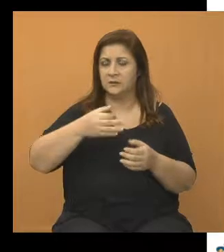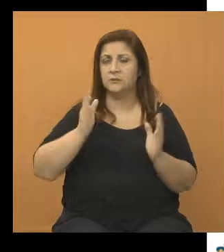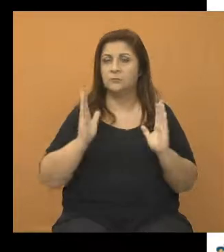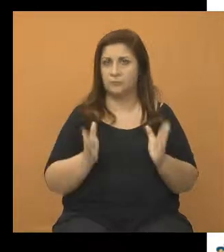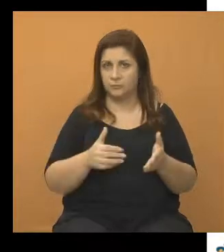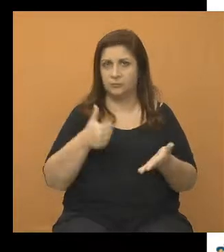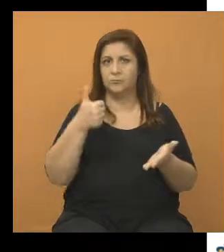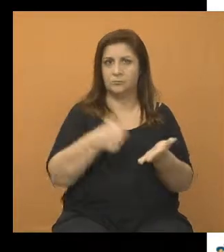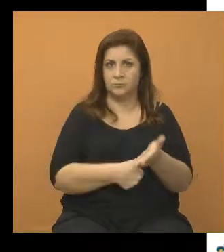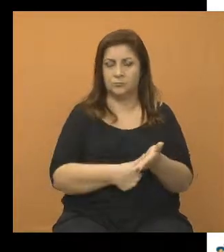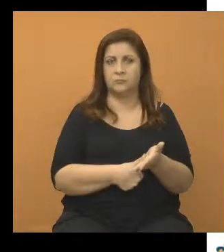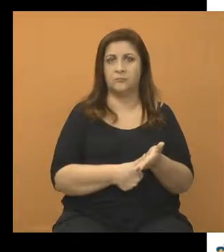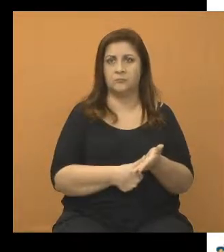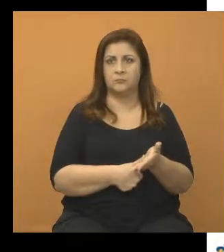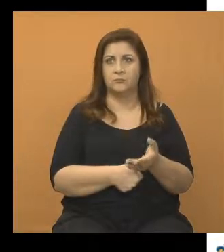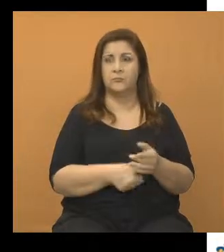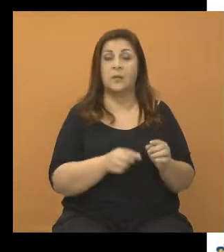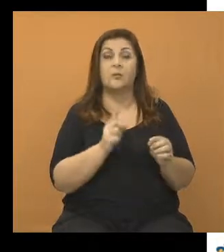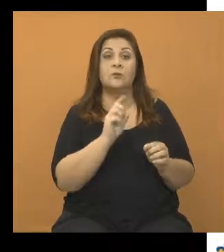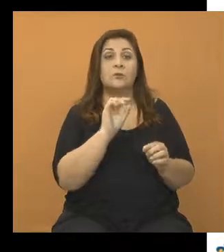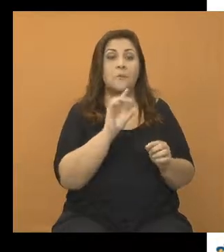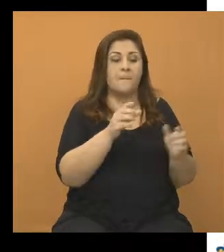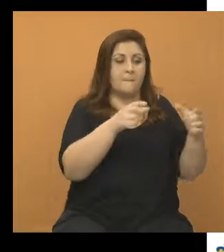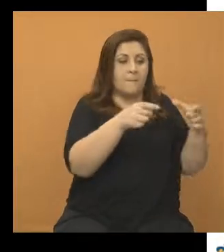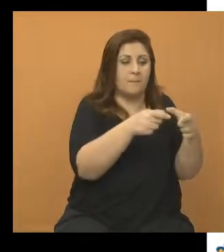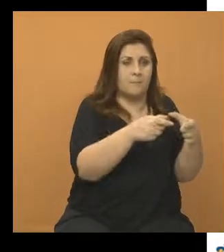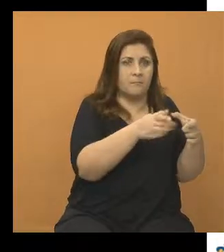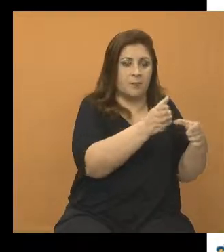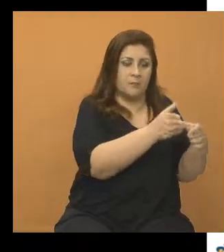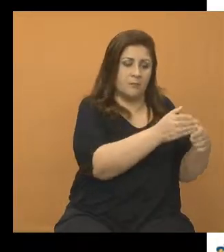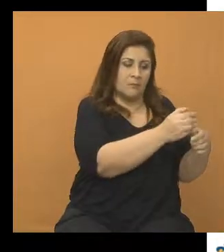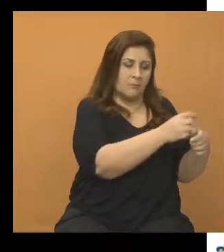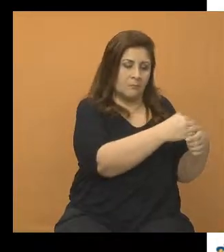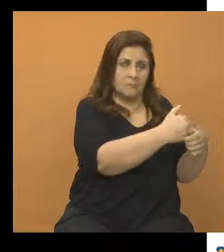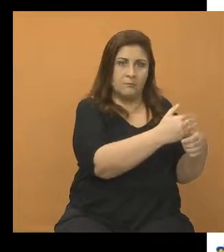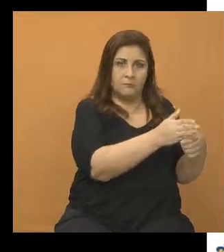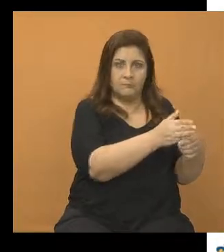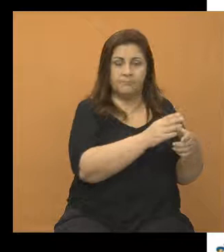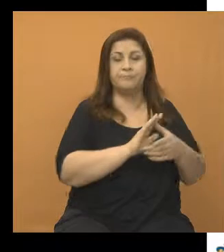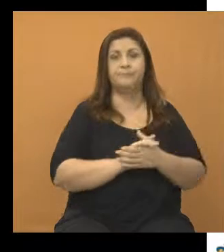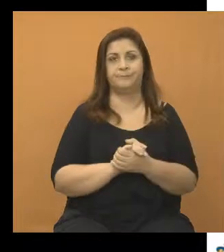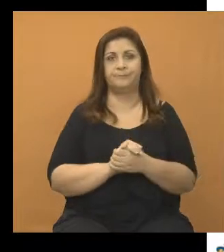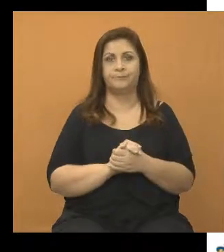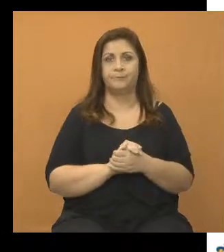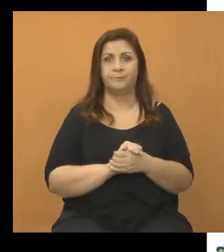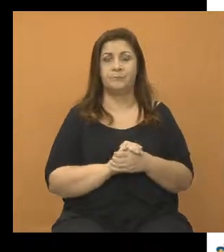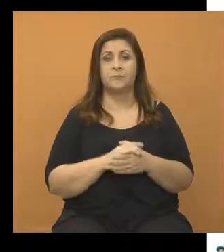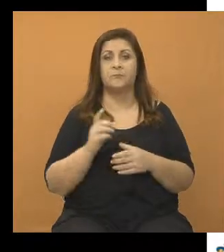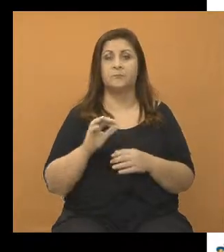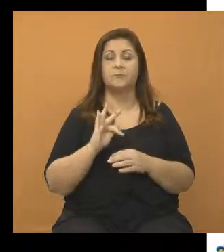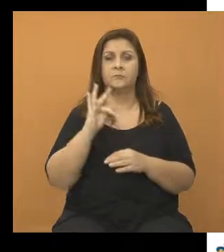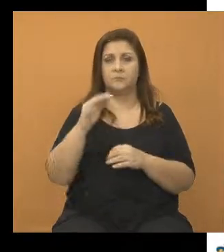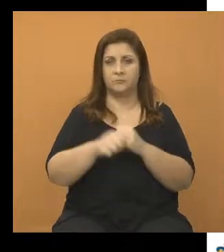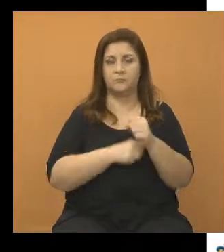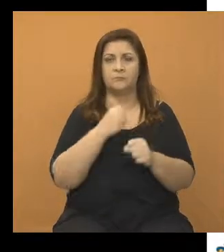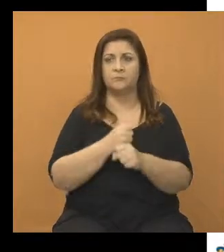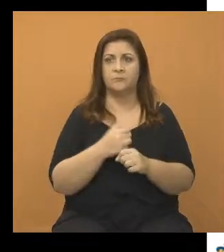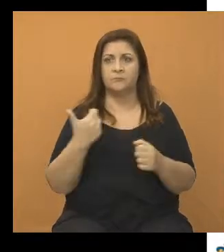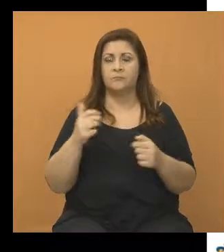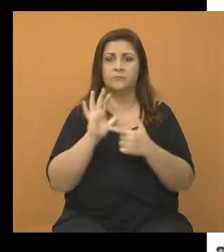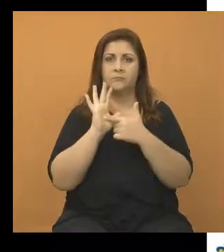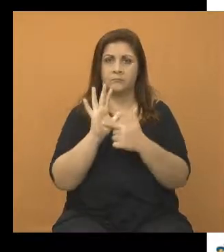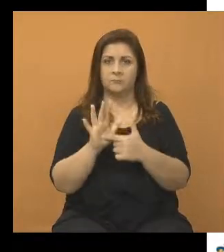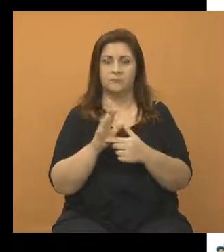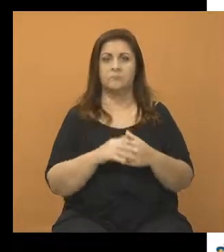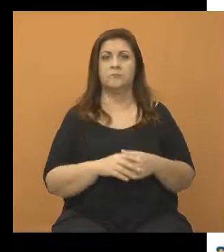totalidade, né? Tem pedaços irregulares. Então, a regularização no ano de 2018, esse é o cronograma,